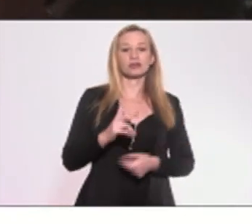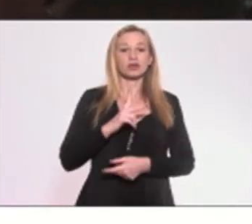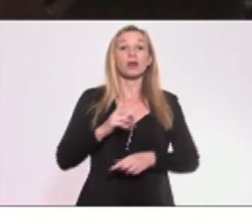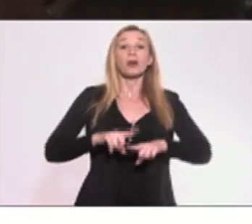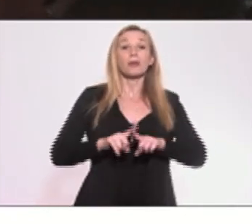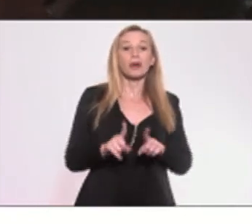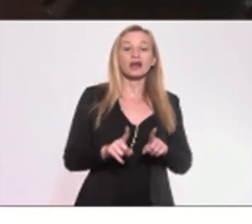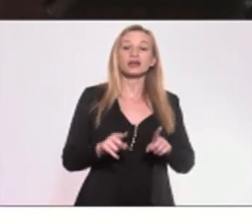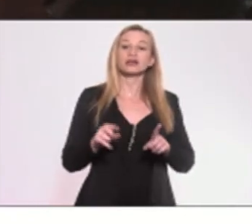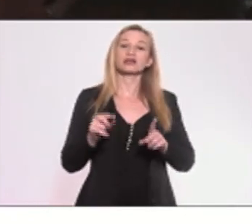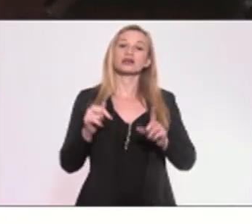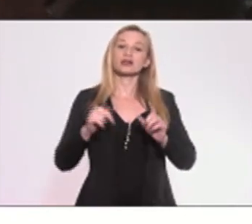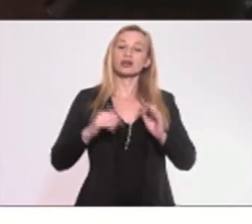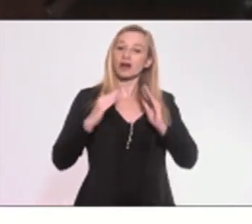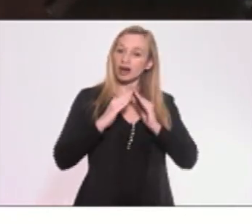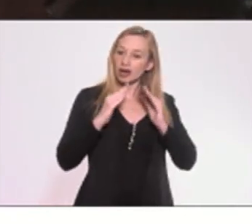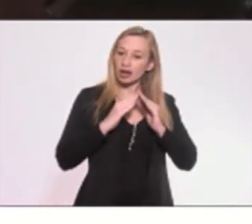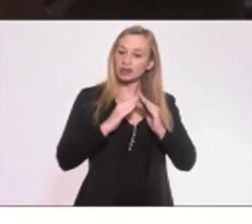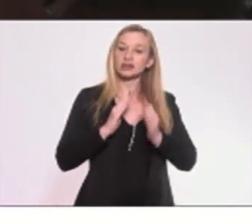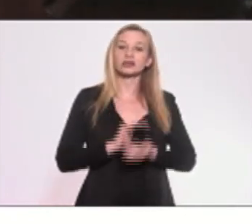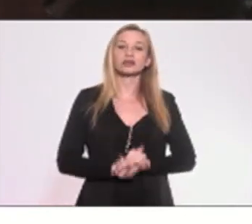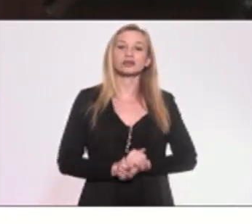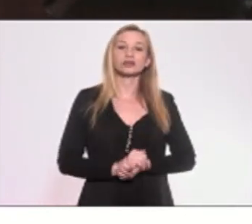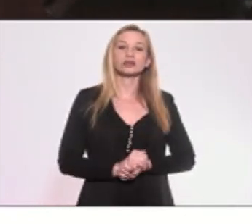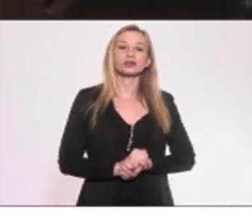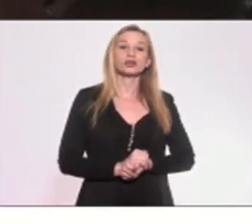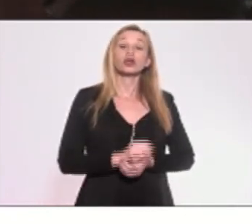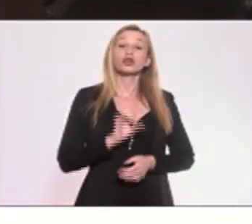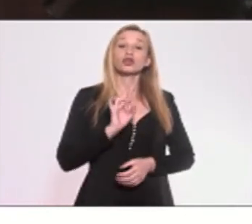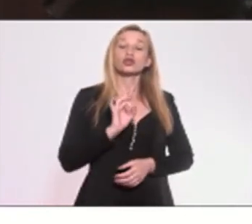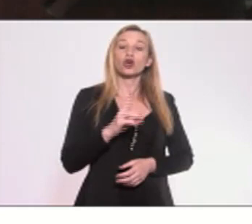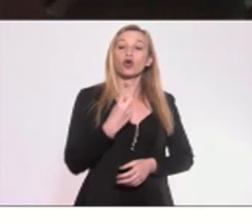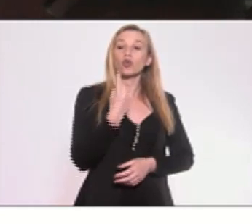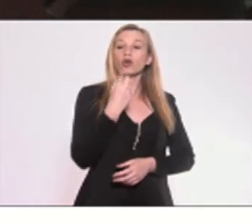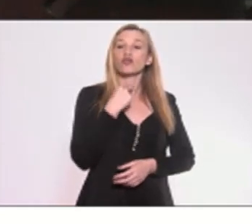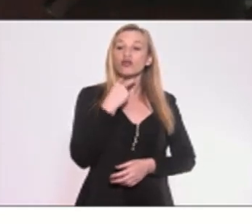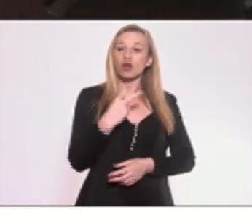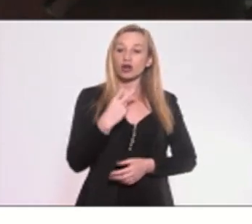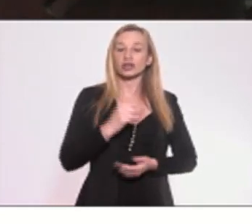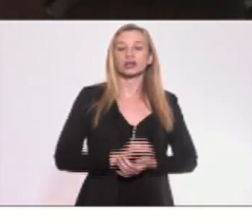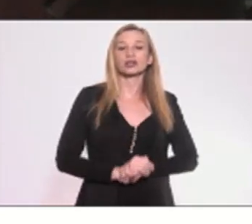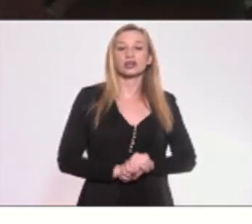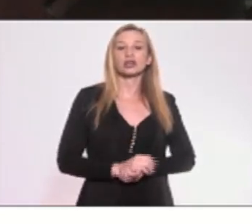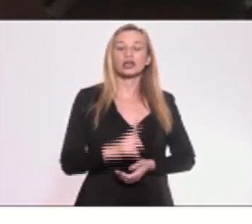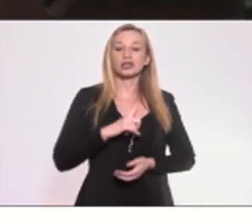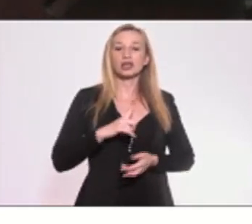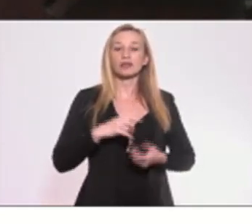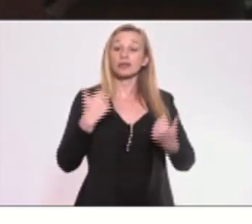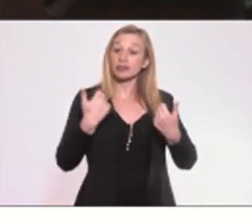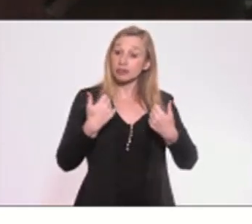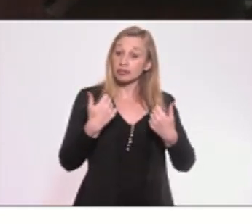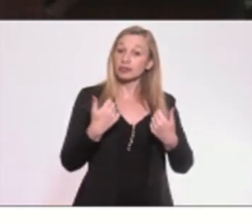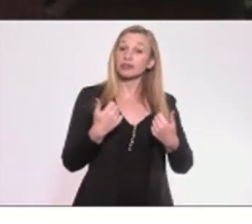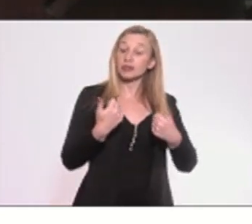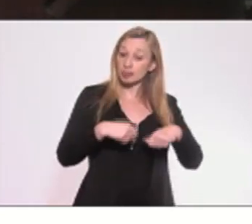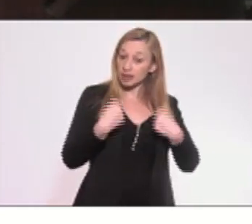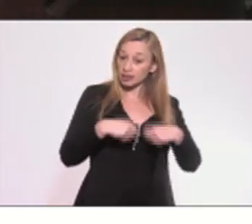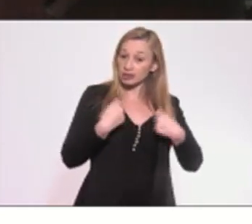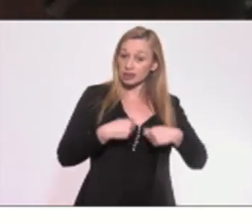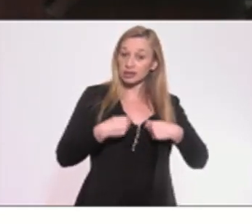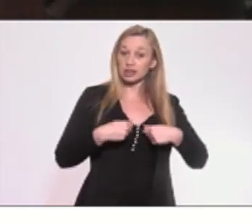que a gente é uma casa uníssona, uma voz só, uma corrente só, que tem que se respeitar e dar as